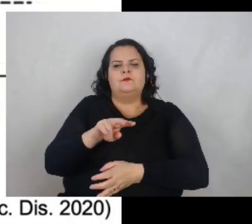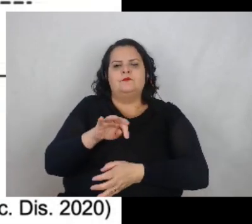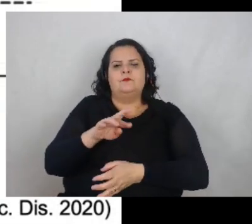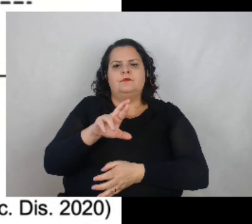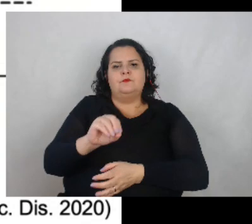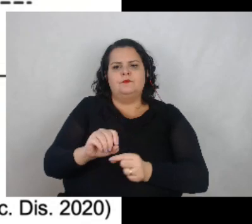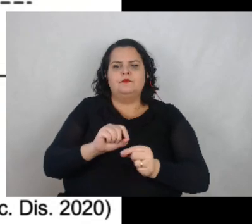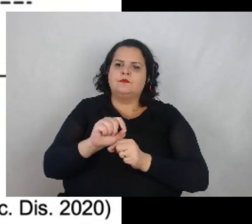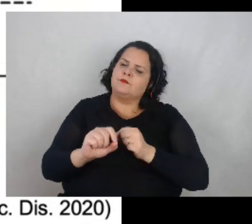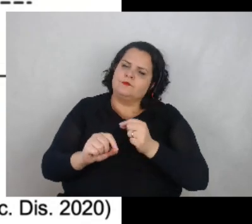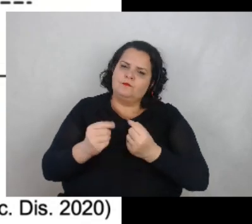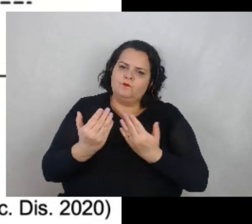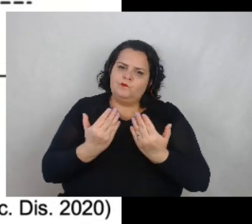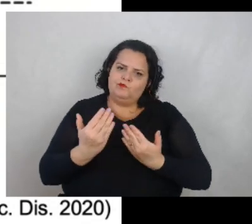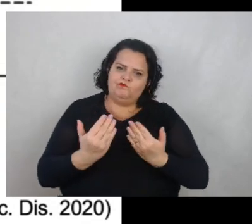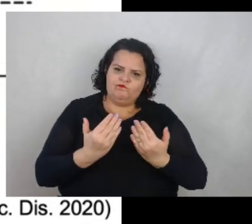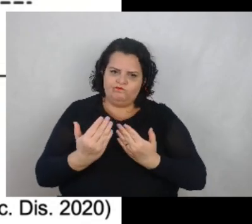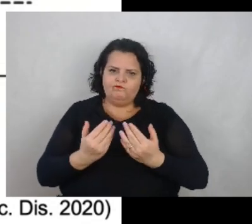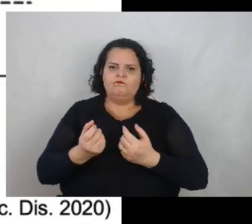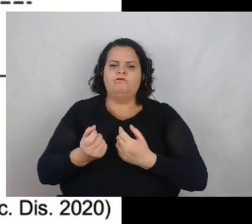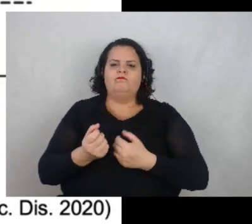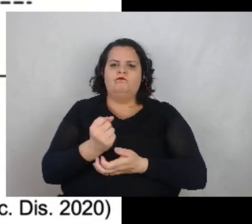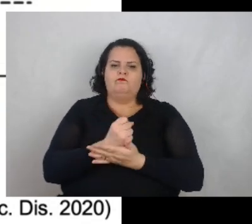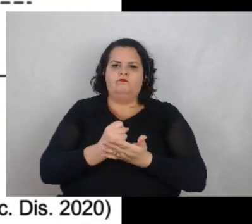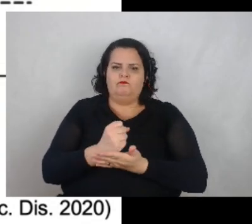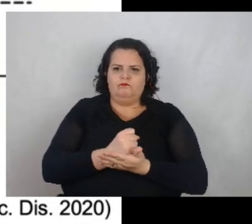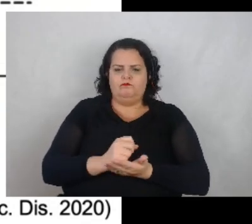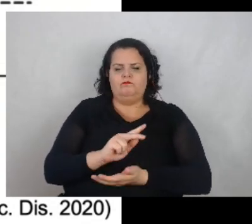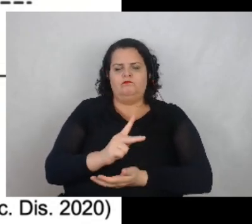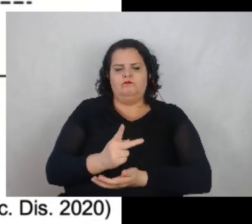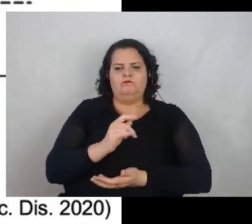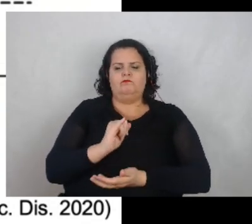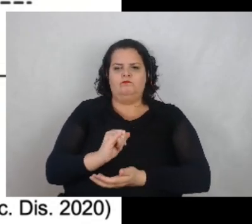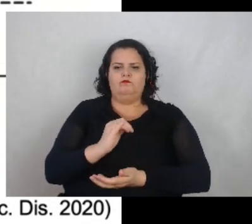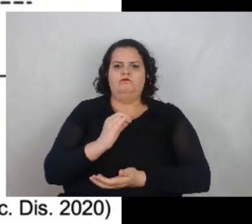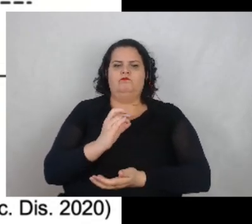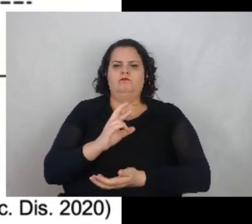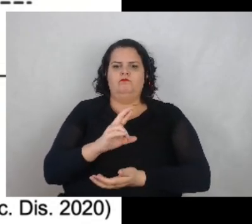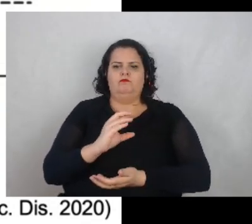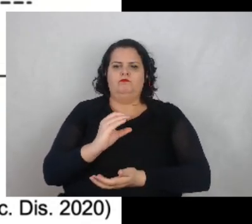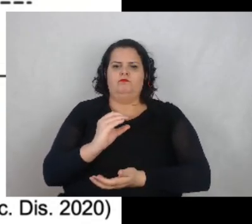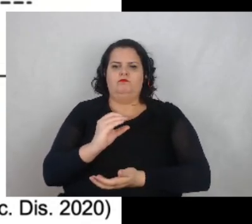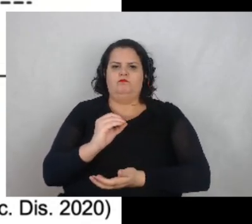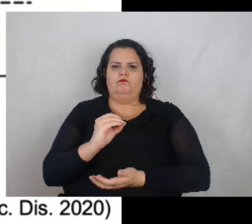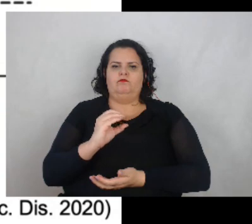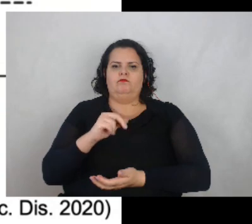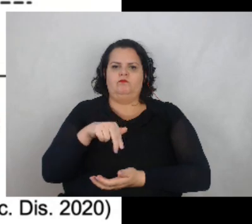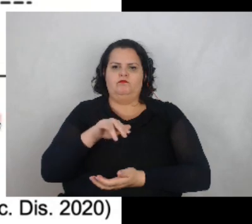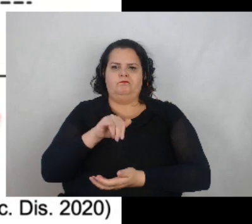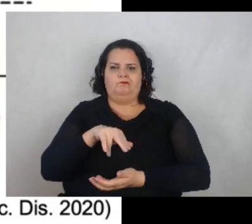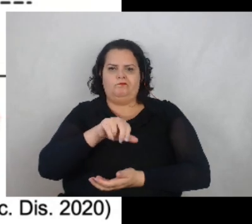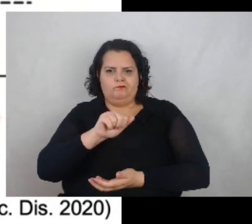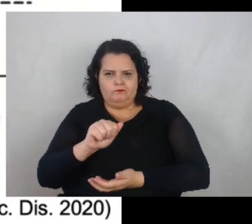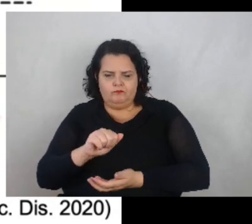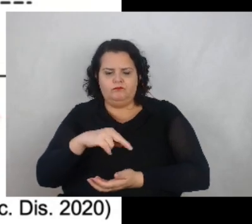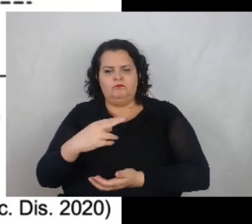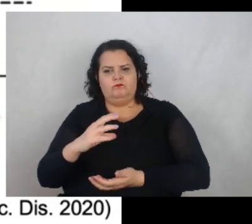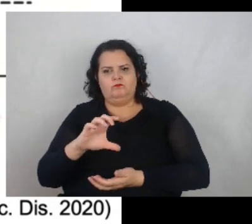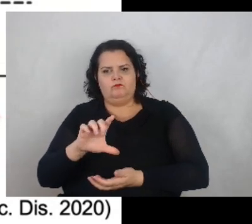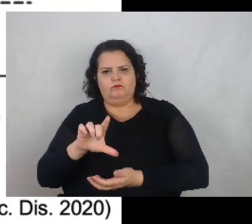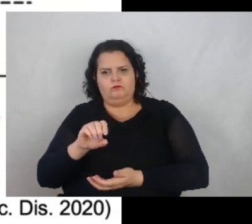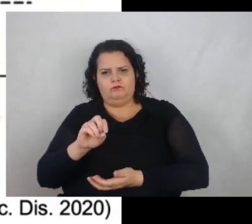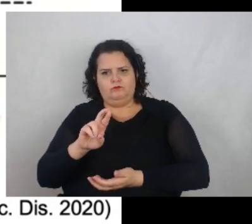e hidroxicloroquina em células, num estudo in vitro, em que diferentes concentrações da cloroquina ou hidroxicloroquina